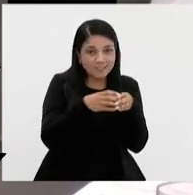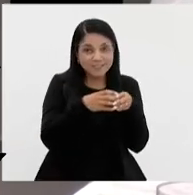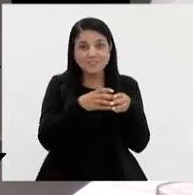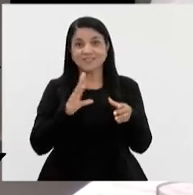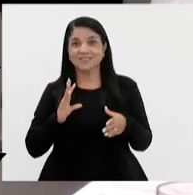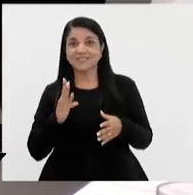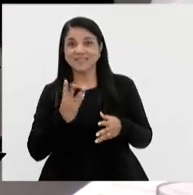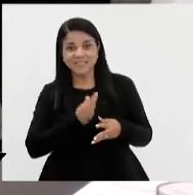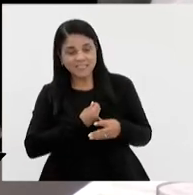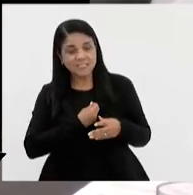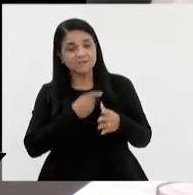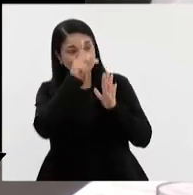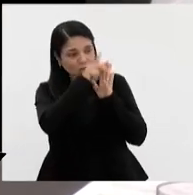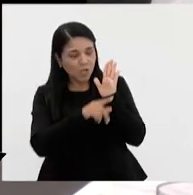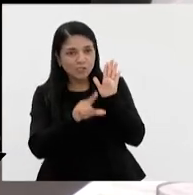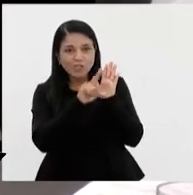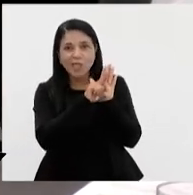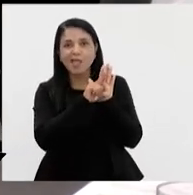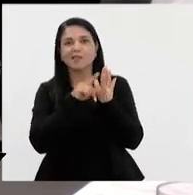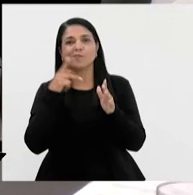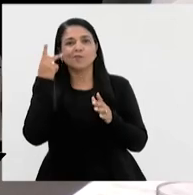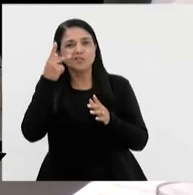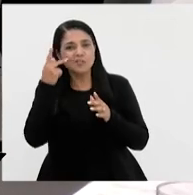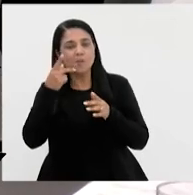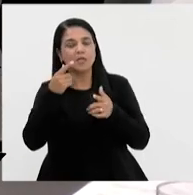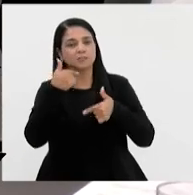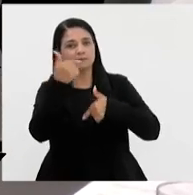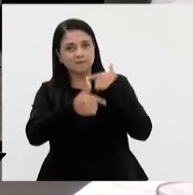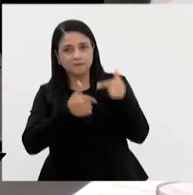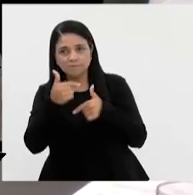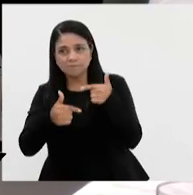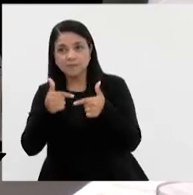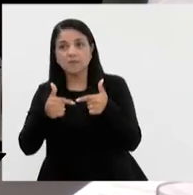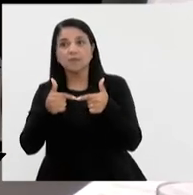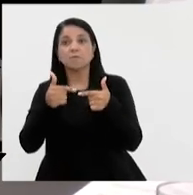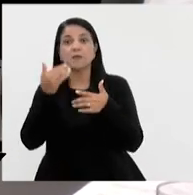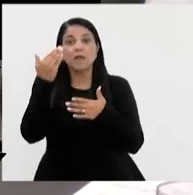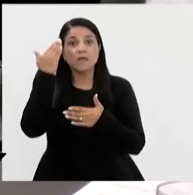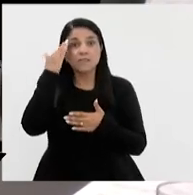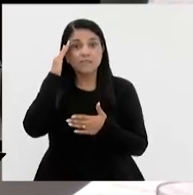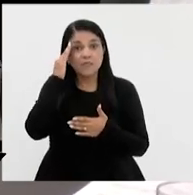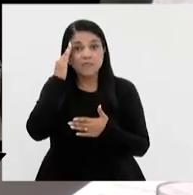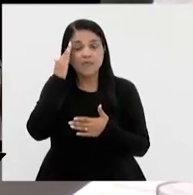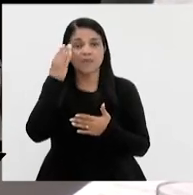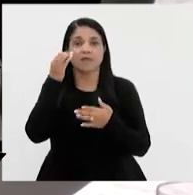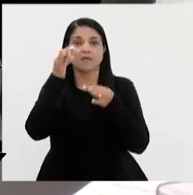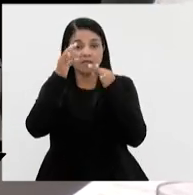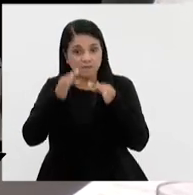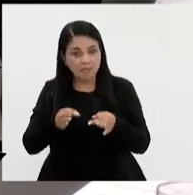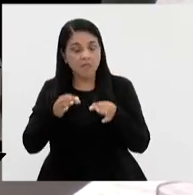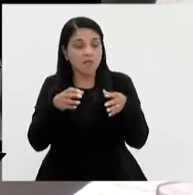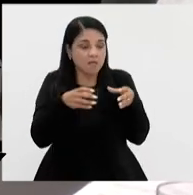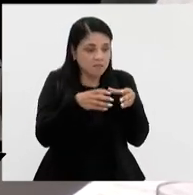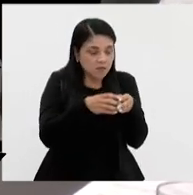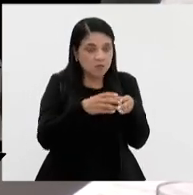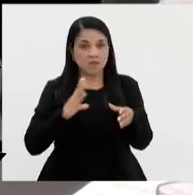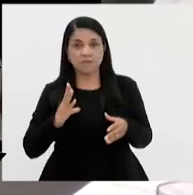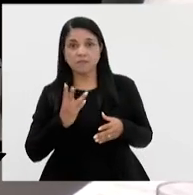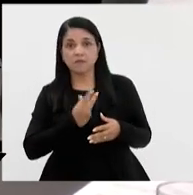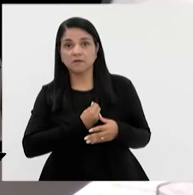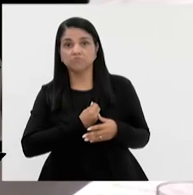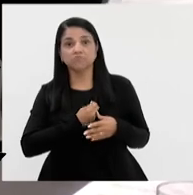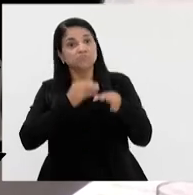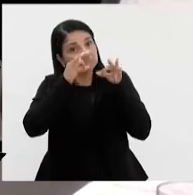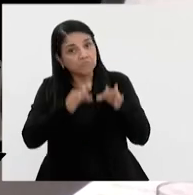vamos trabalhar isso politicamente, socialmente, talmente. Perfeito. Tudo para as pessoas entenderem que a categoria trans existe, que os trans existem, e ponto